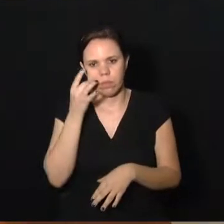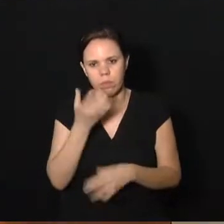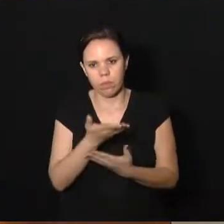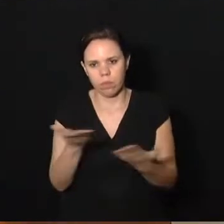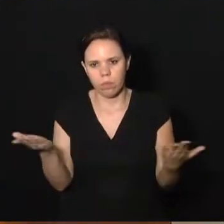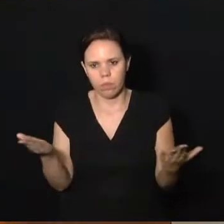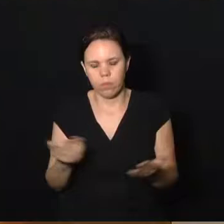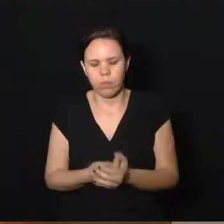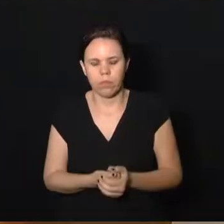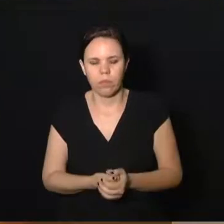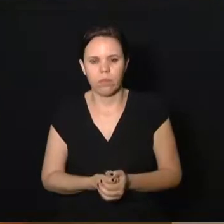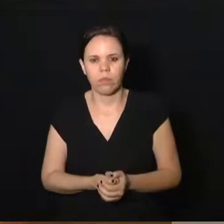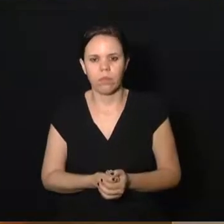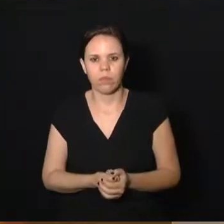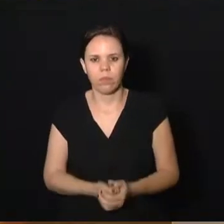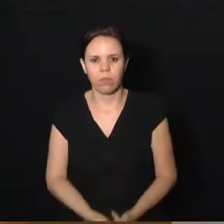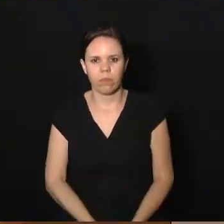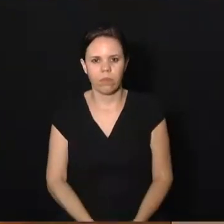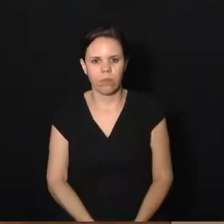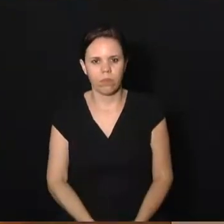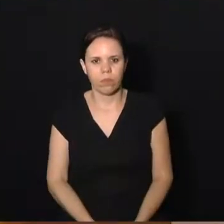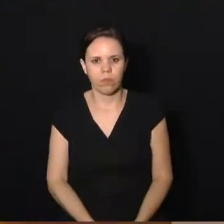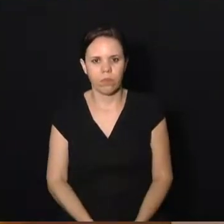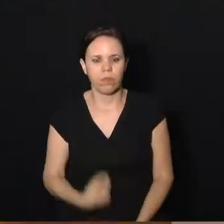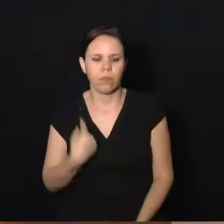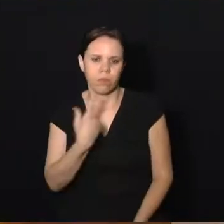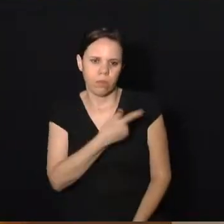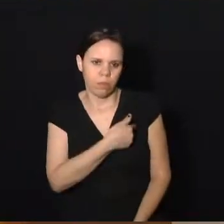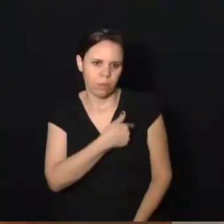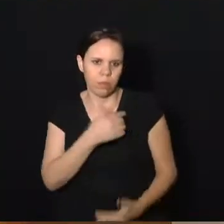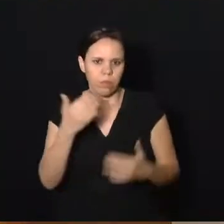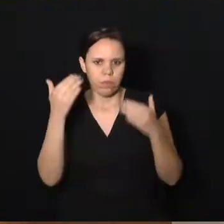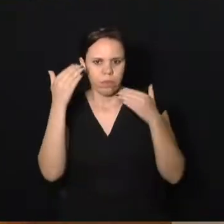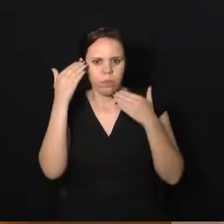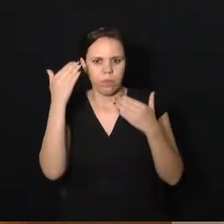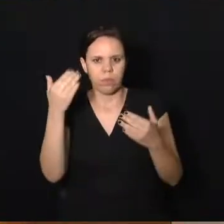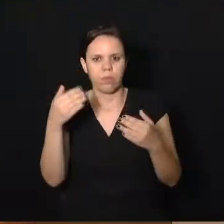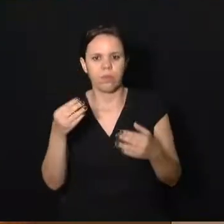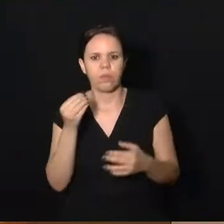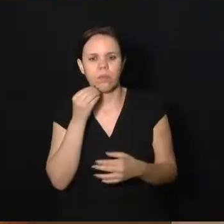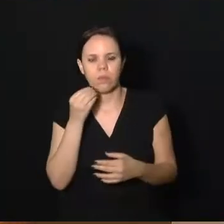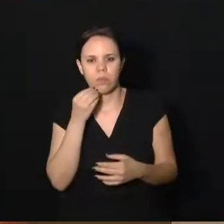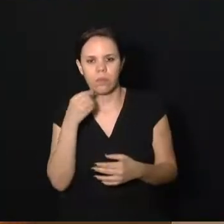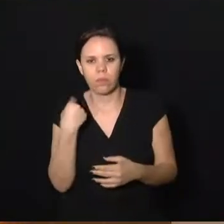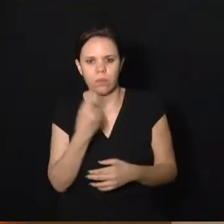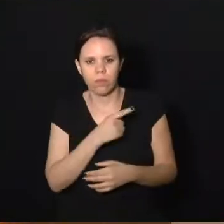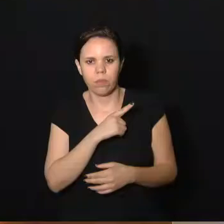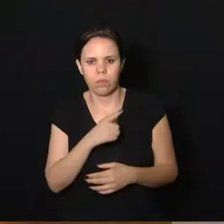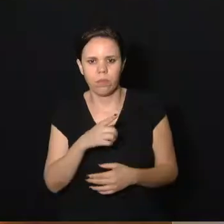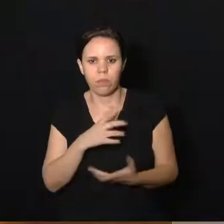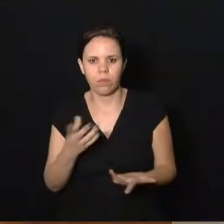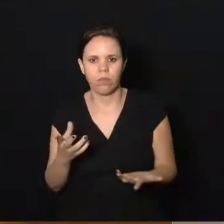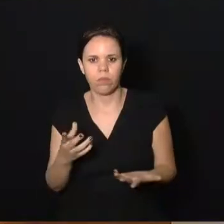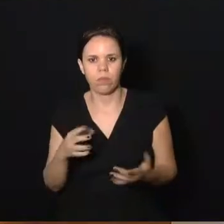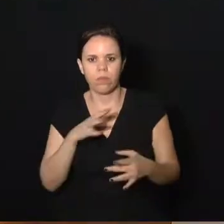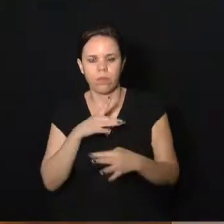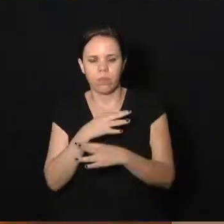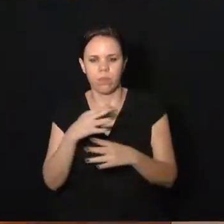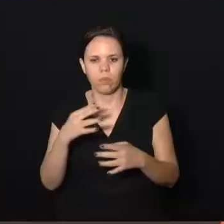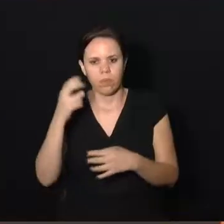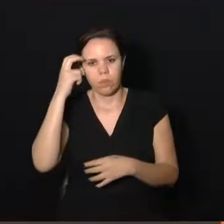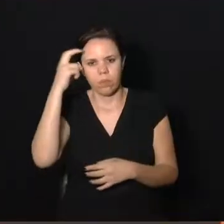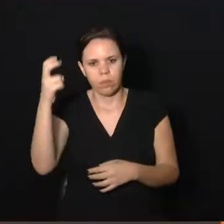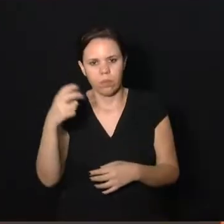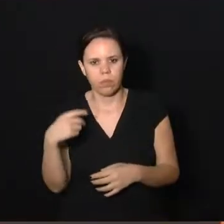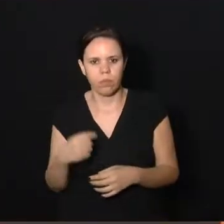você e da Clarissa. Muito obrigado. Obrigada. Nós que agradecemos a oportunidade de estar aqui e de pedir a nossa visão de cidades inteligentes, né, Clarissa? Então, a